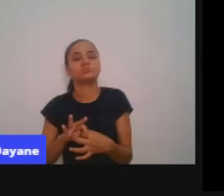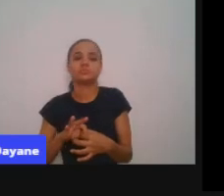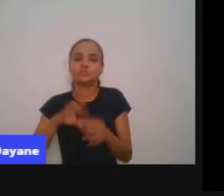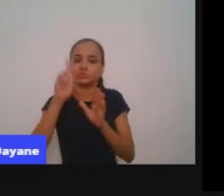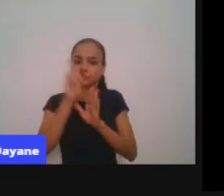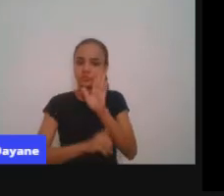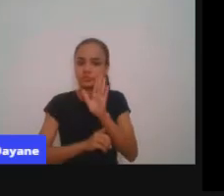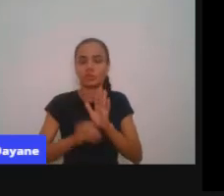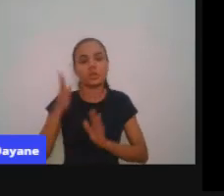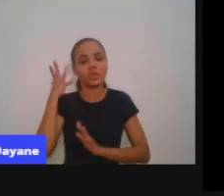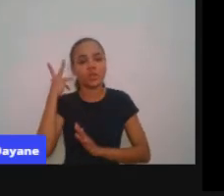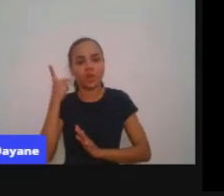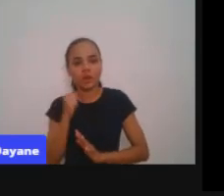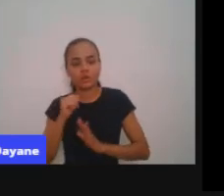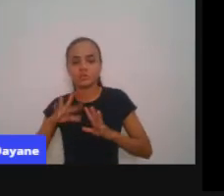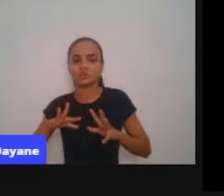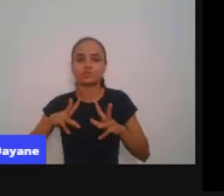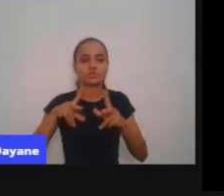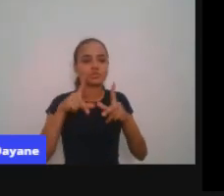as crianças. E ela é